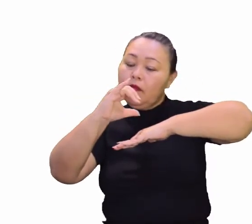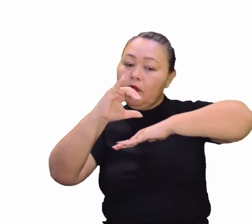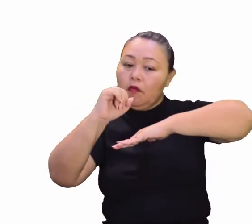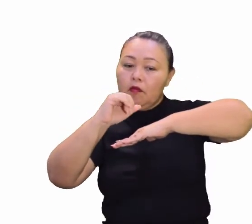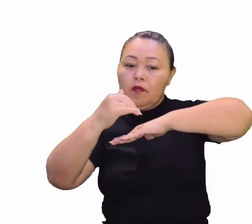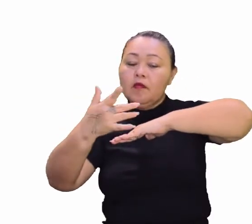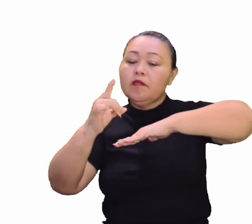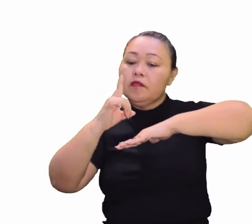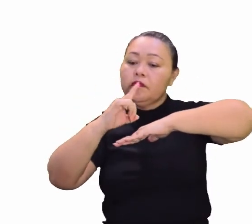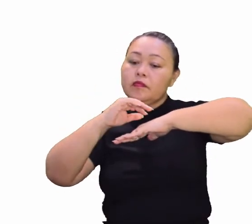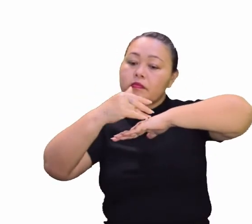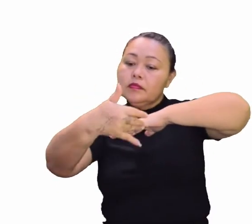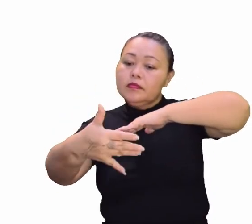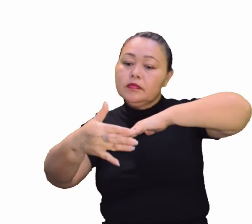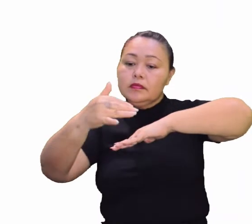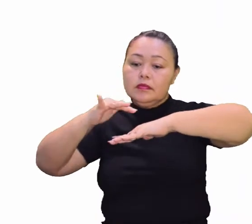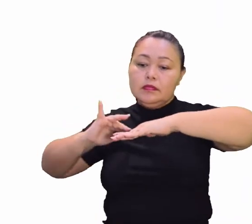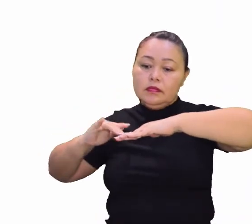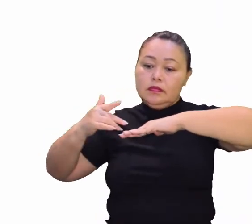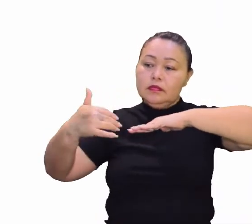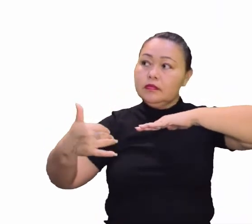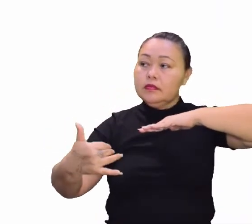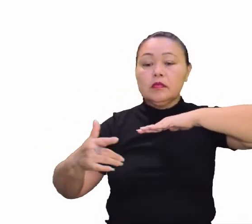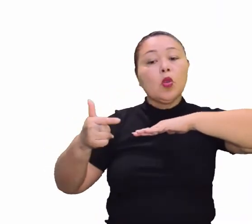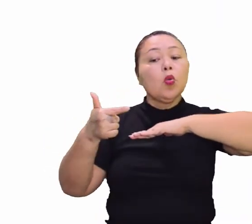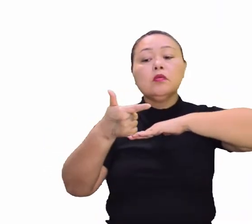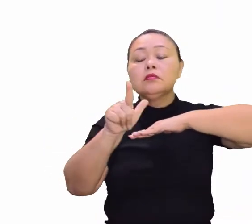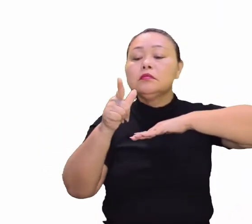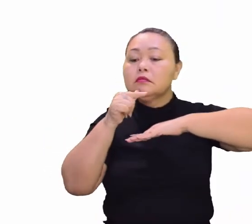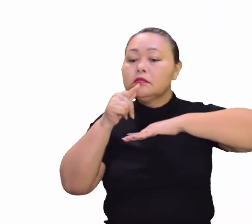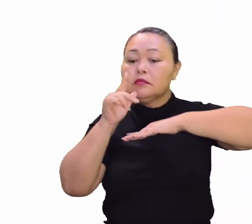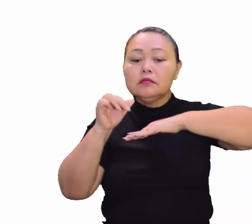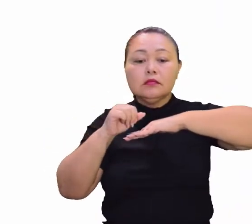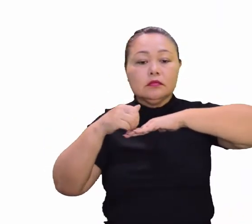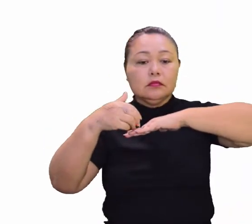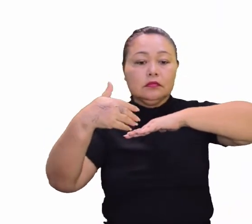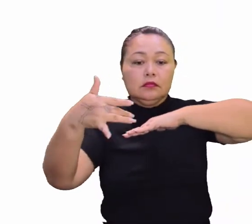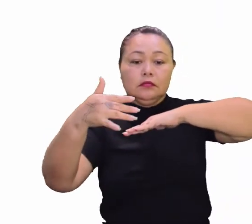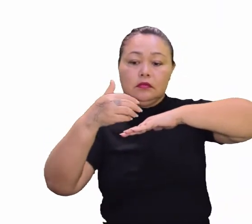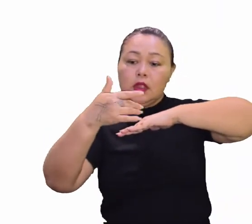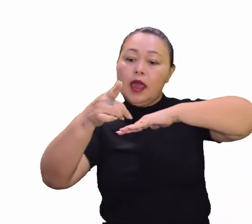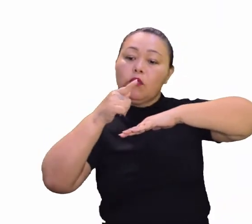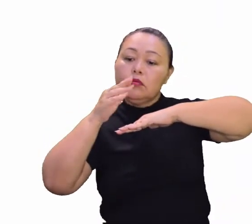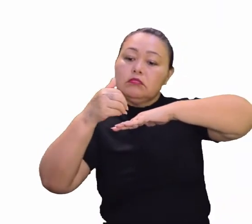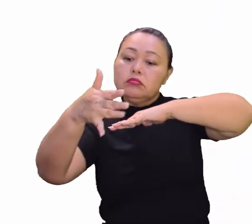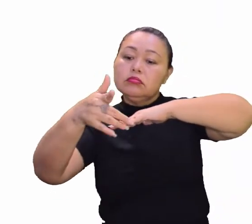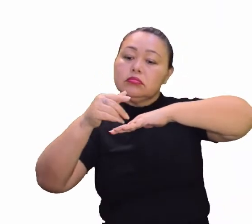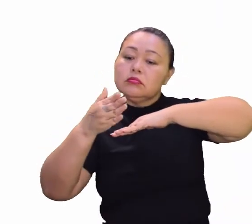Rogério. Muito bem, professor. Entendeu? Exato. E as outras águas depois correm para cá. Ó.